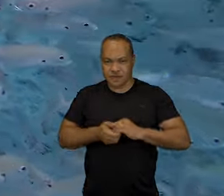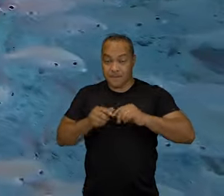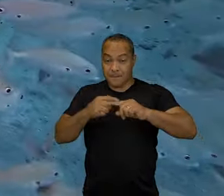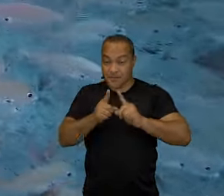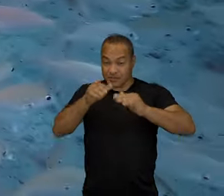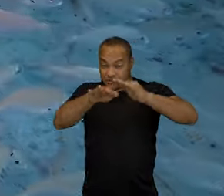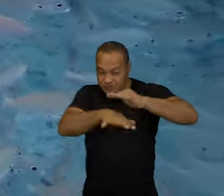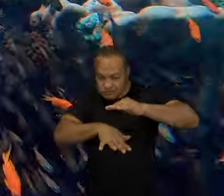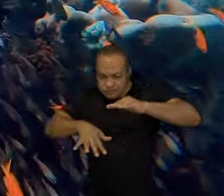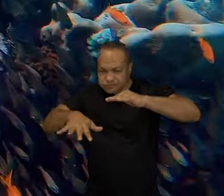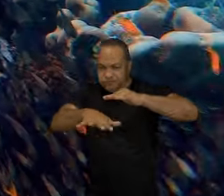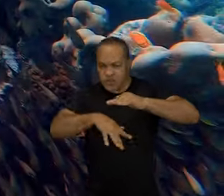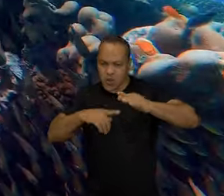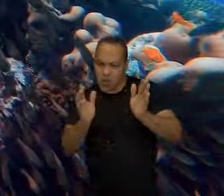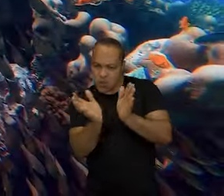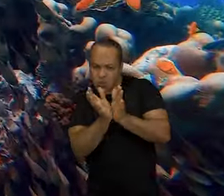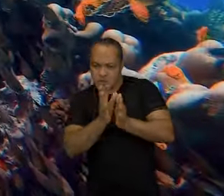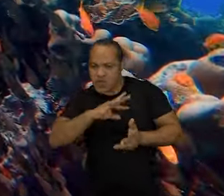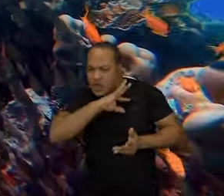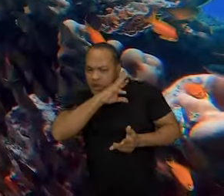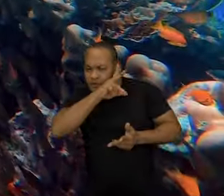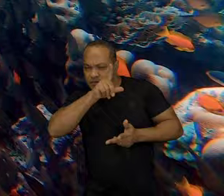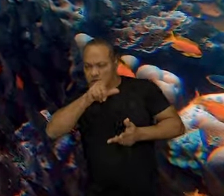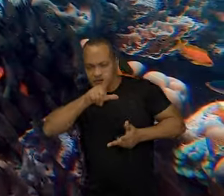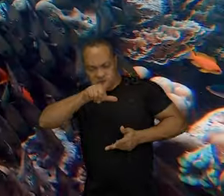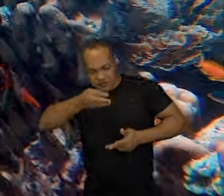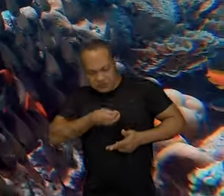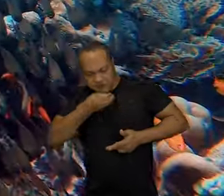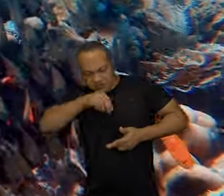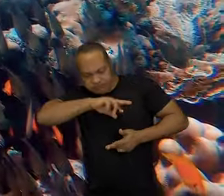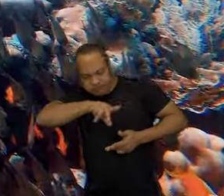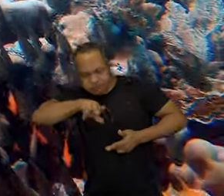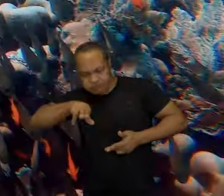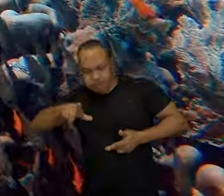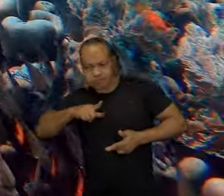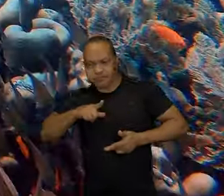Abaixo da superfície, um grupo de animais prospera nesse ambiente.